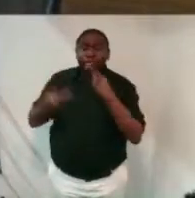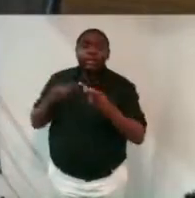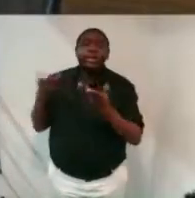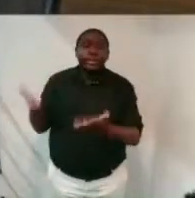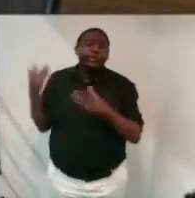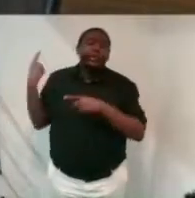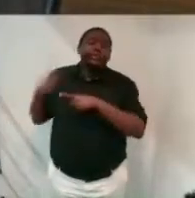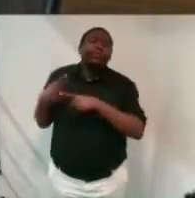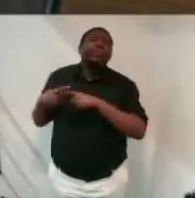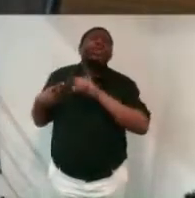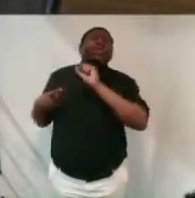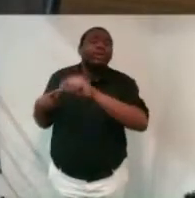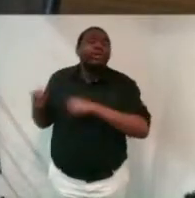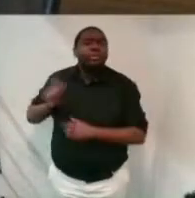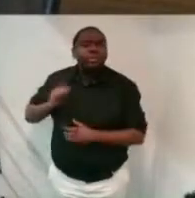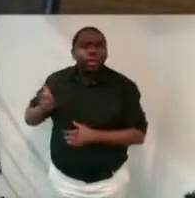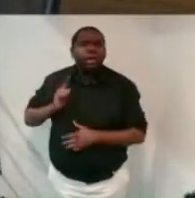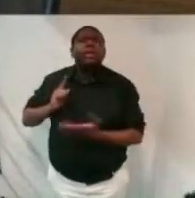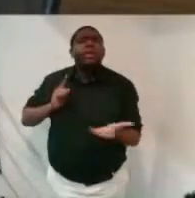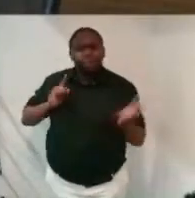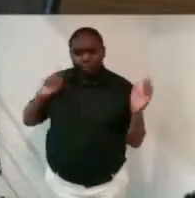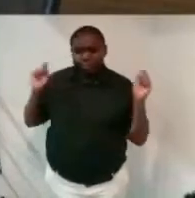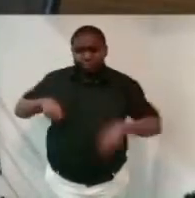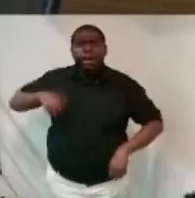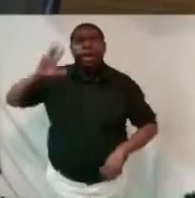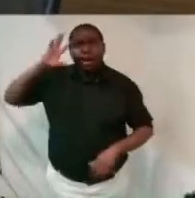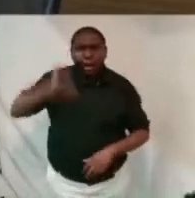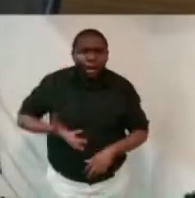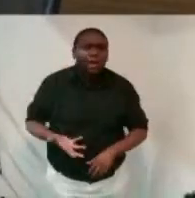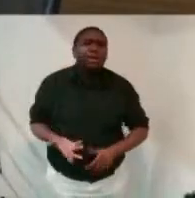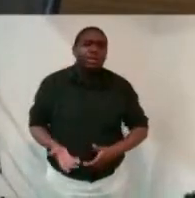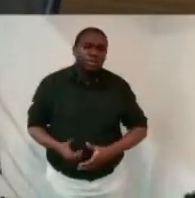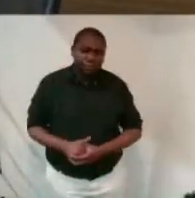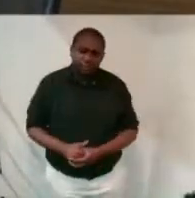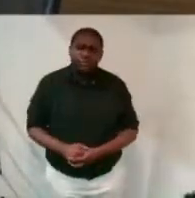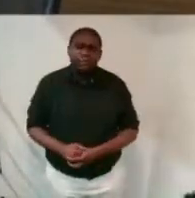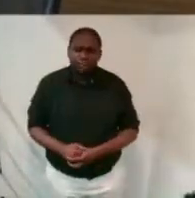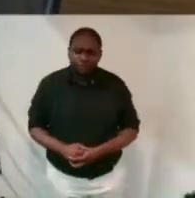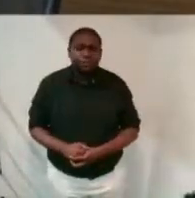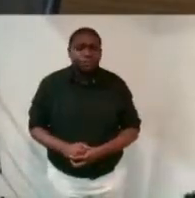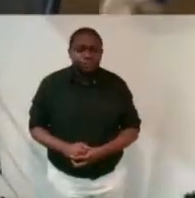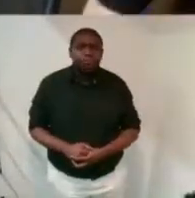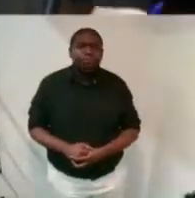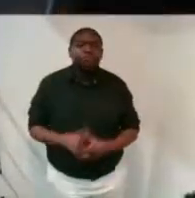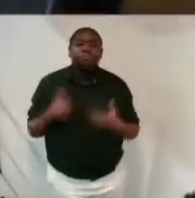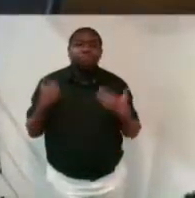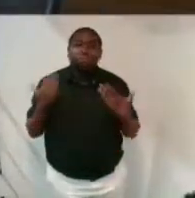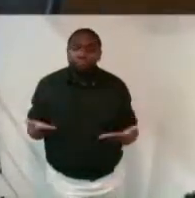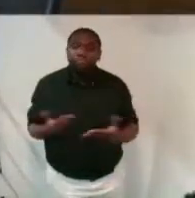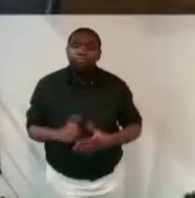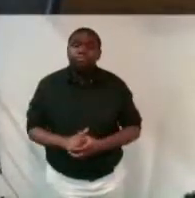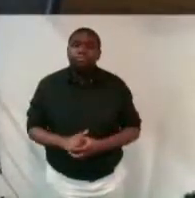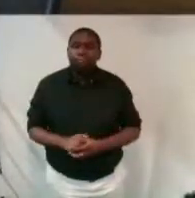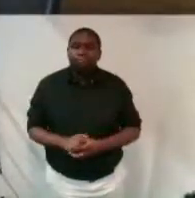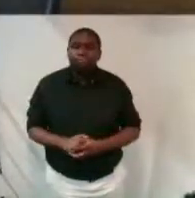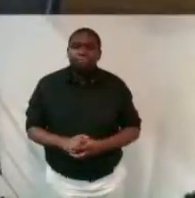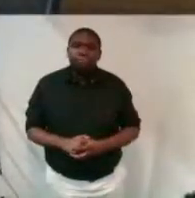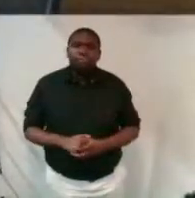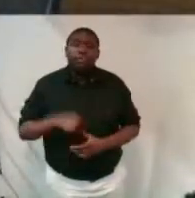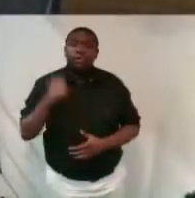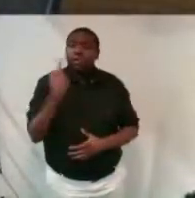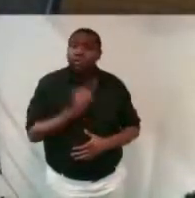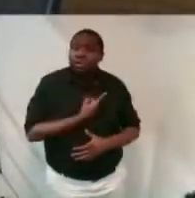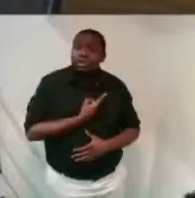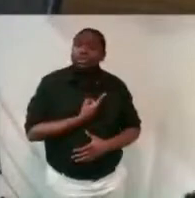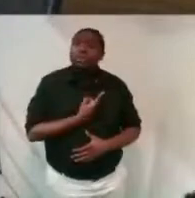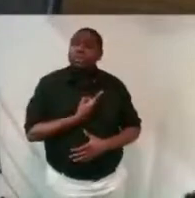porque existe solução para isso. E bem a propósito, então, nós estamos